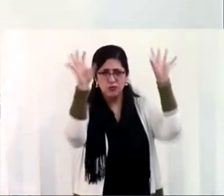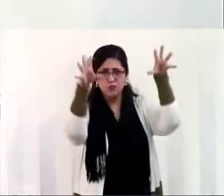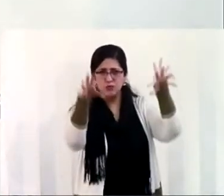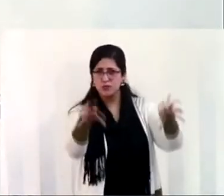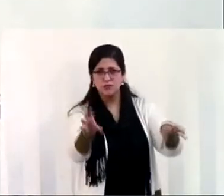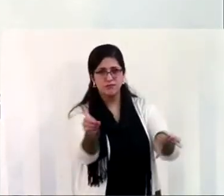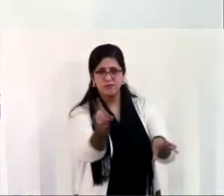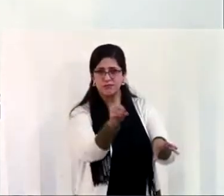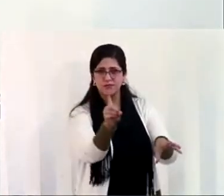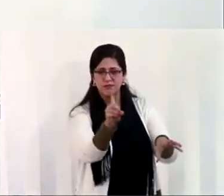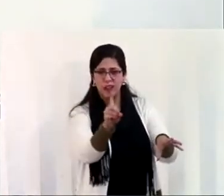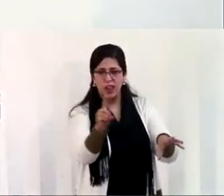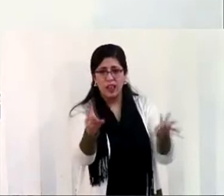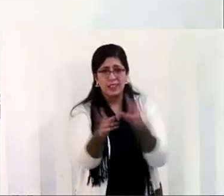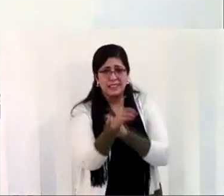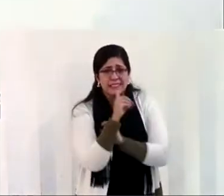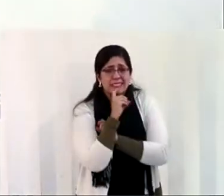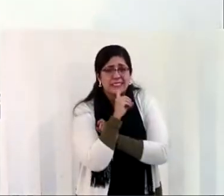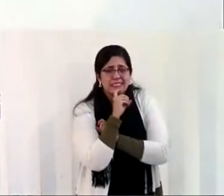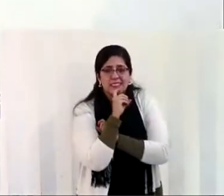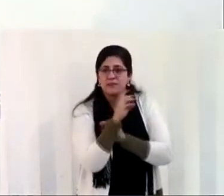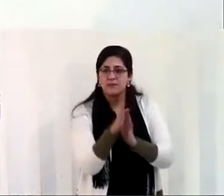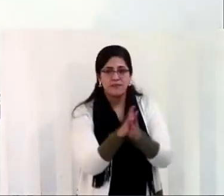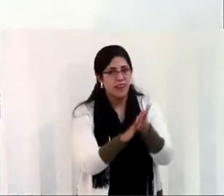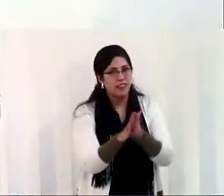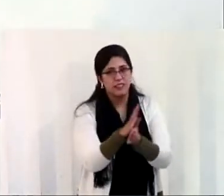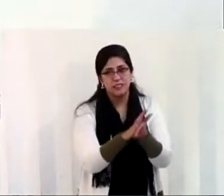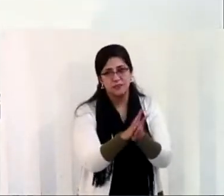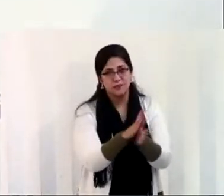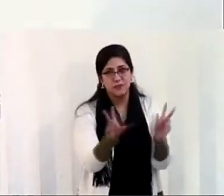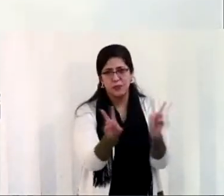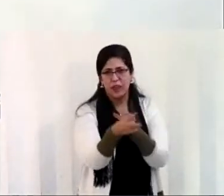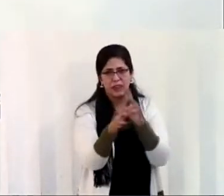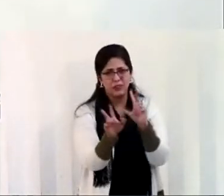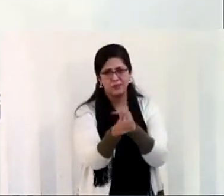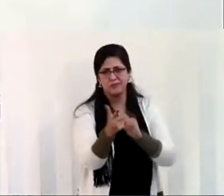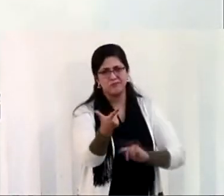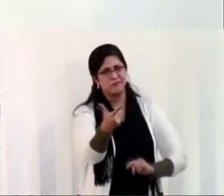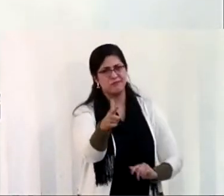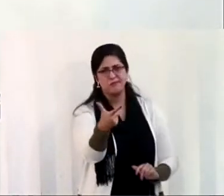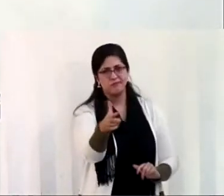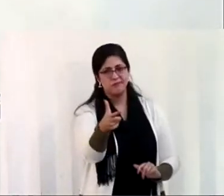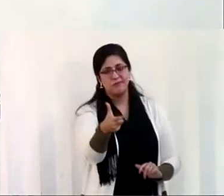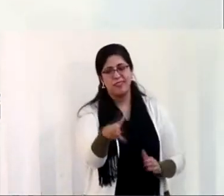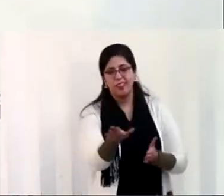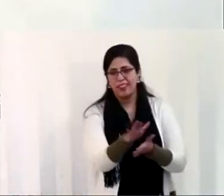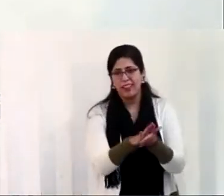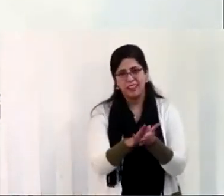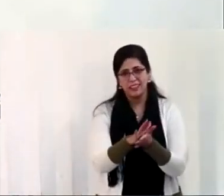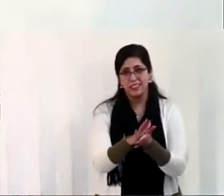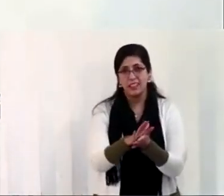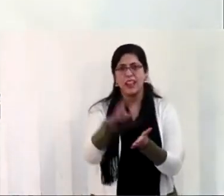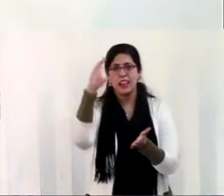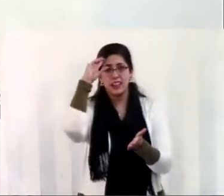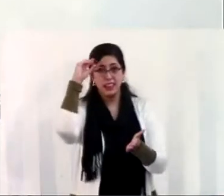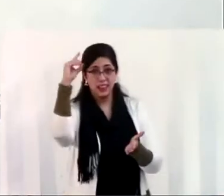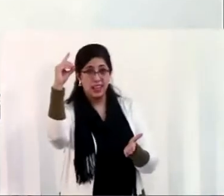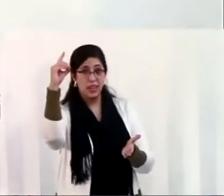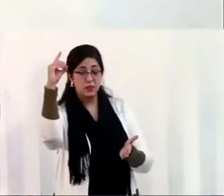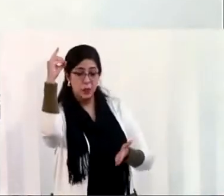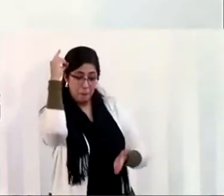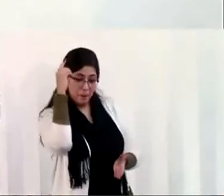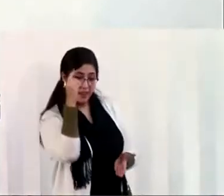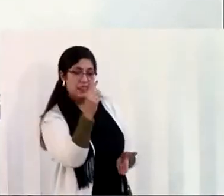muito forte, nem frio, nem qualquer adversidade impediria o maná de chegar até você. Você